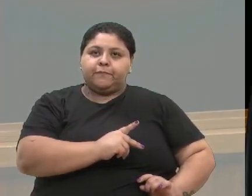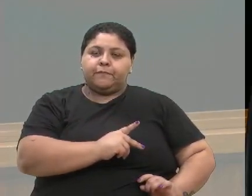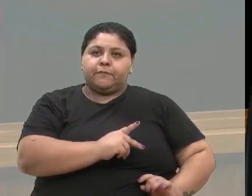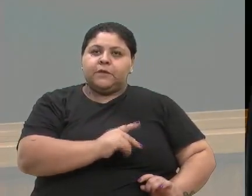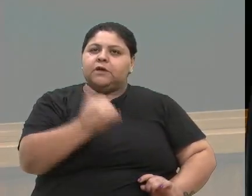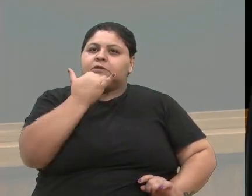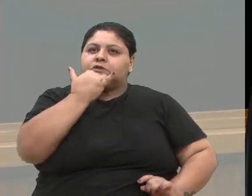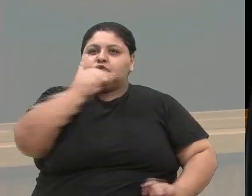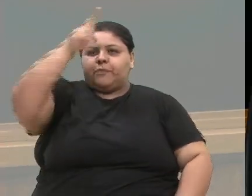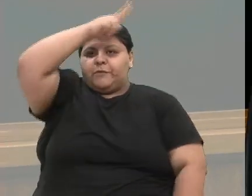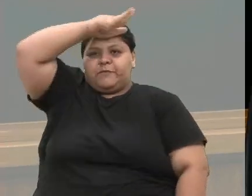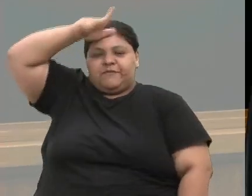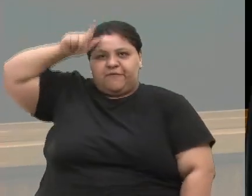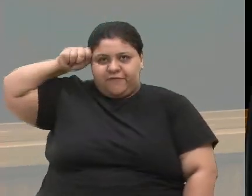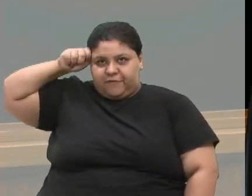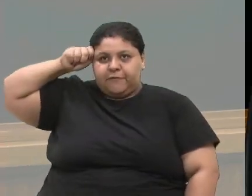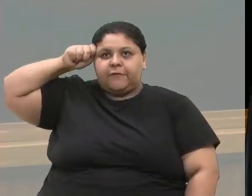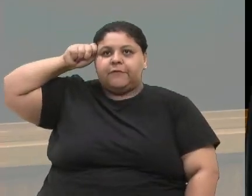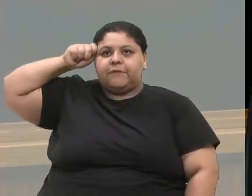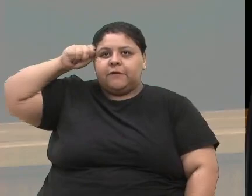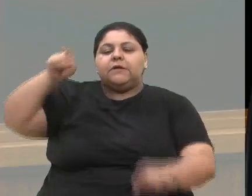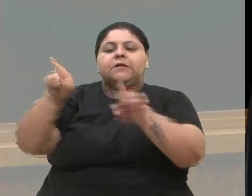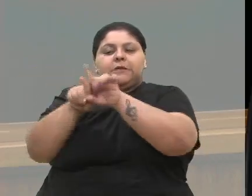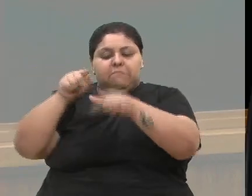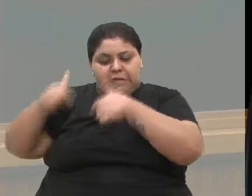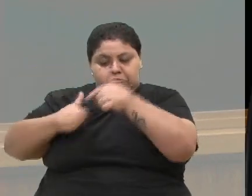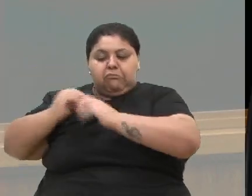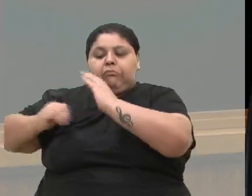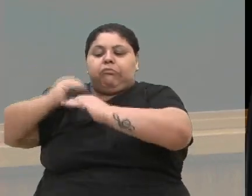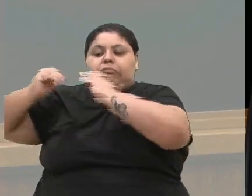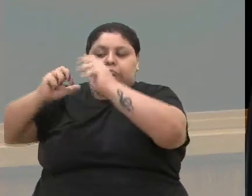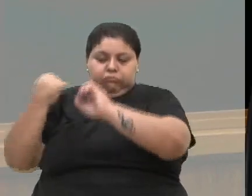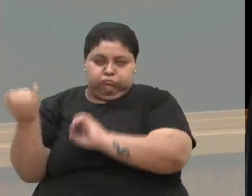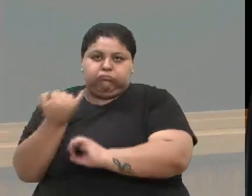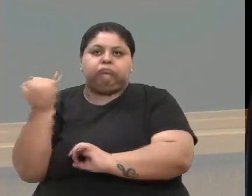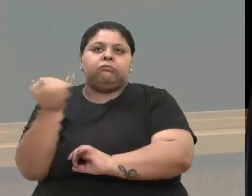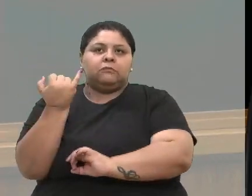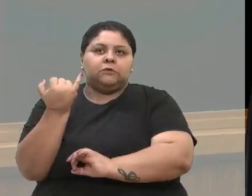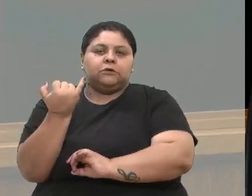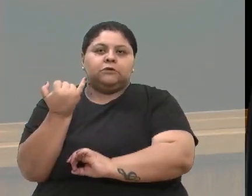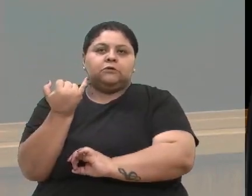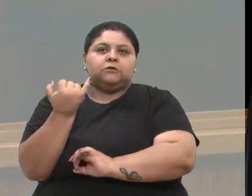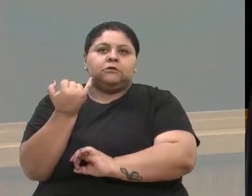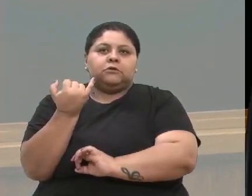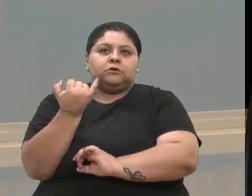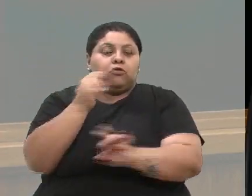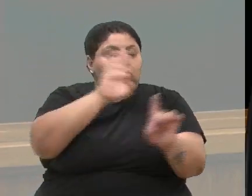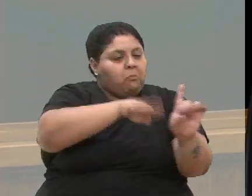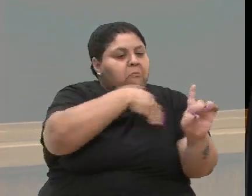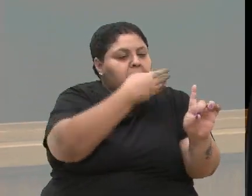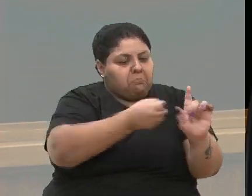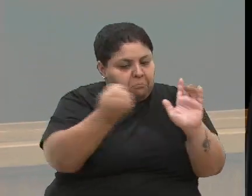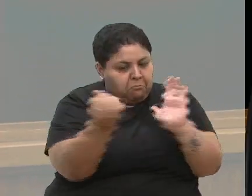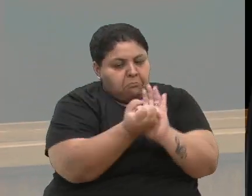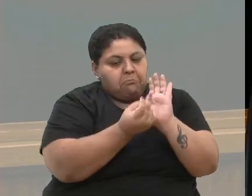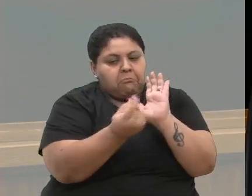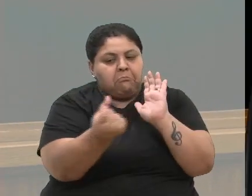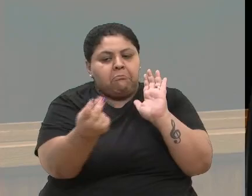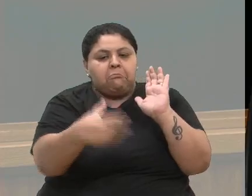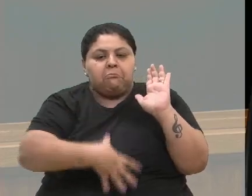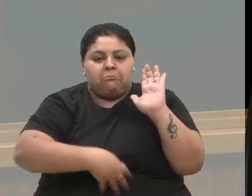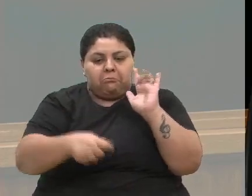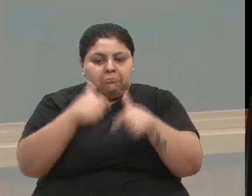lá, desenvolveu também um trabalho importante. Então, o seu Francisco deixou um legado para os seus filhos de